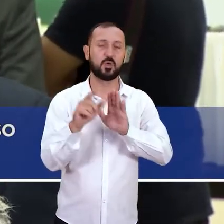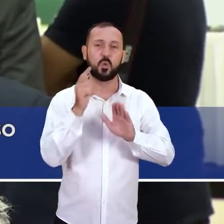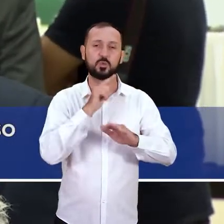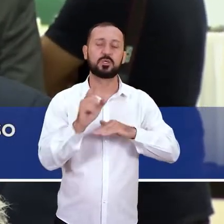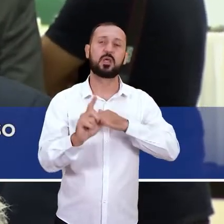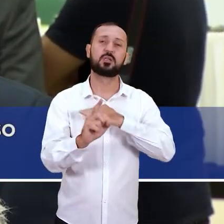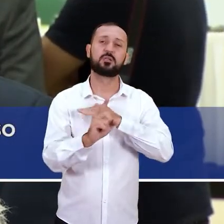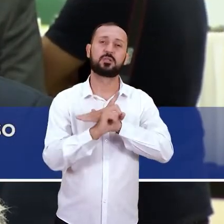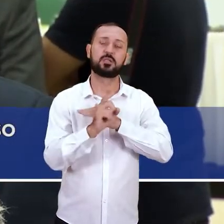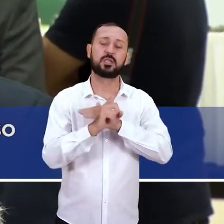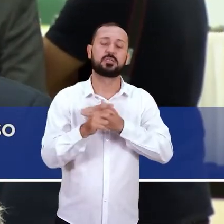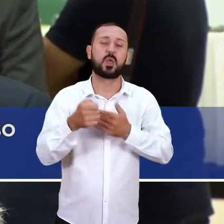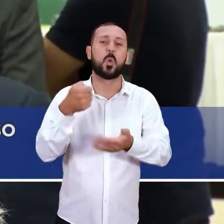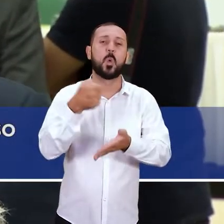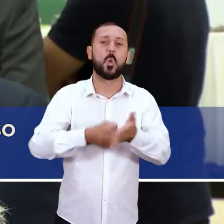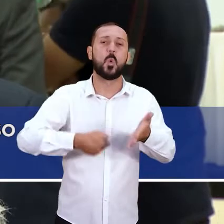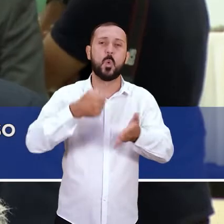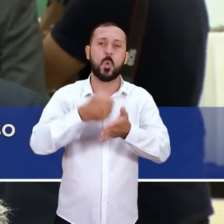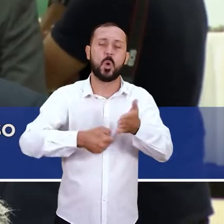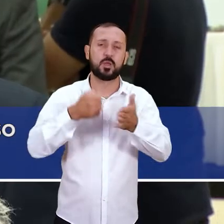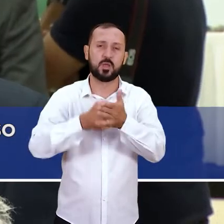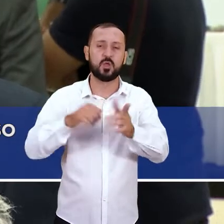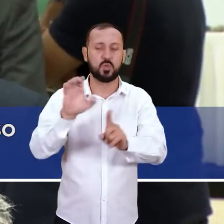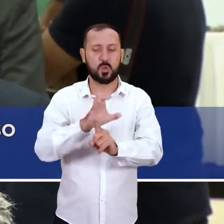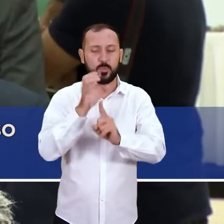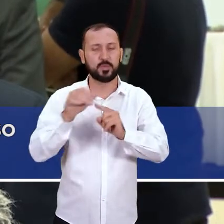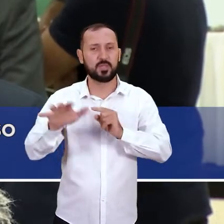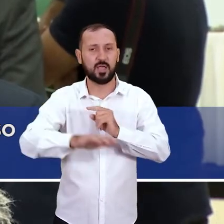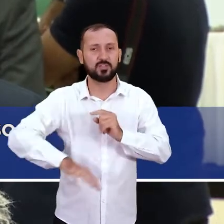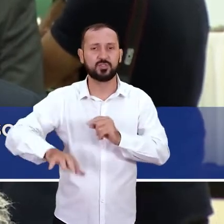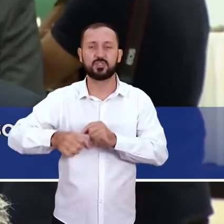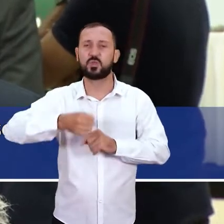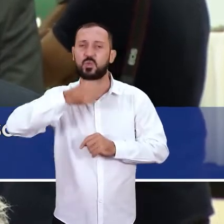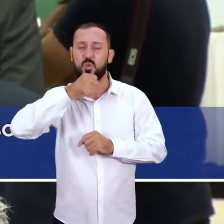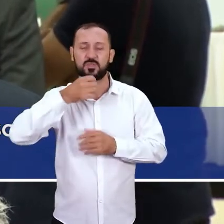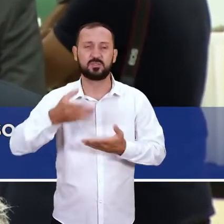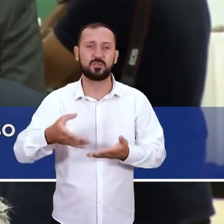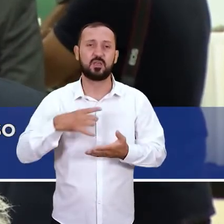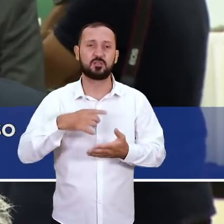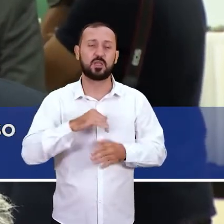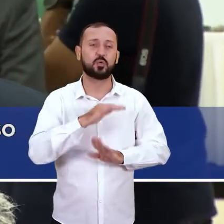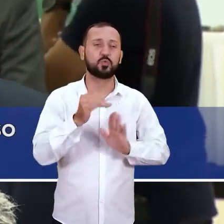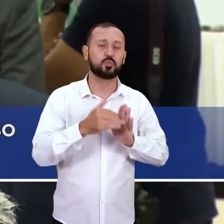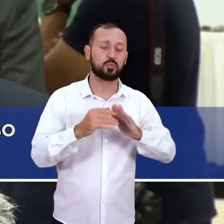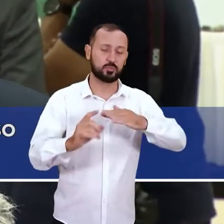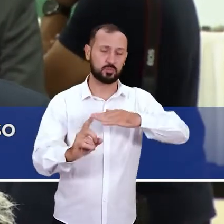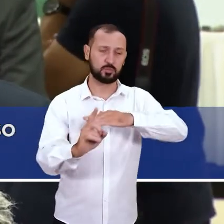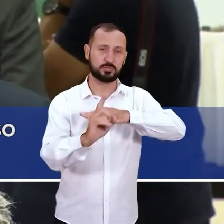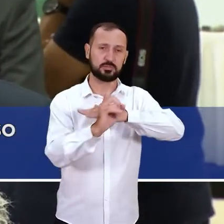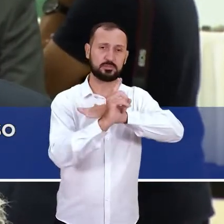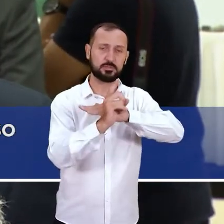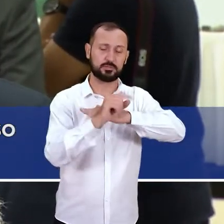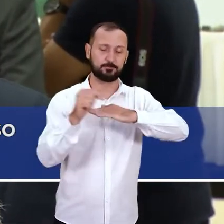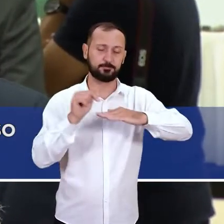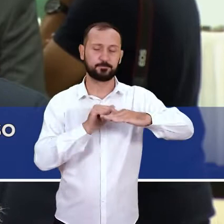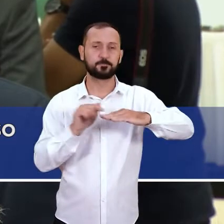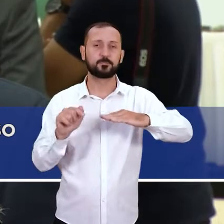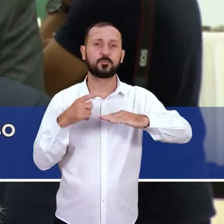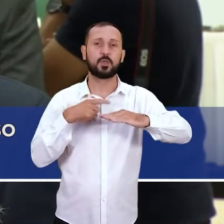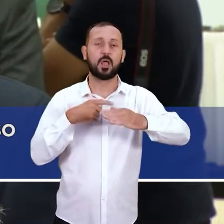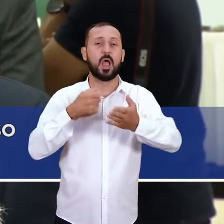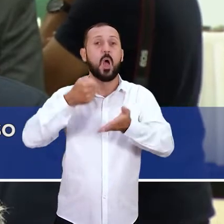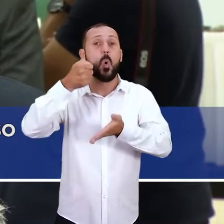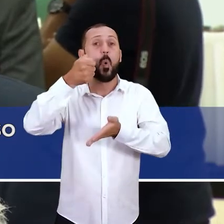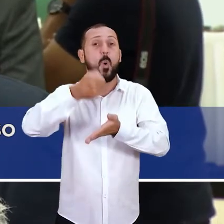que possa atender essa reivindicação da comunidade idosa, que é ter disponível em todos os